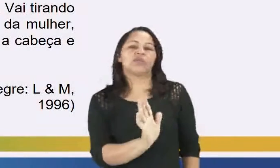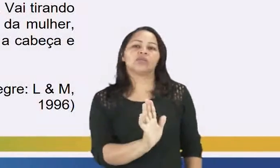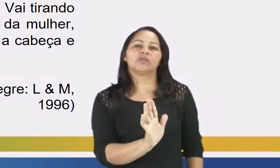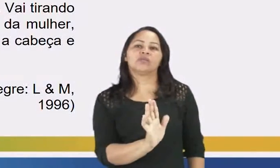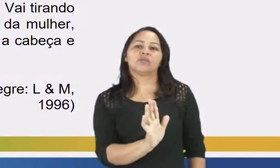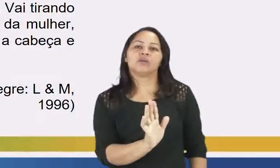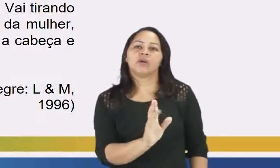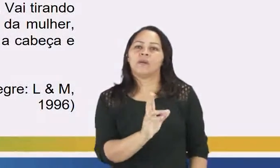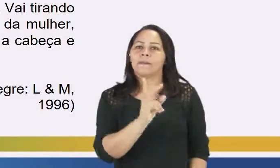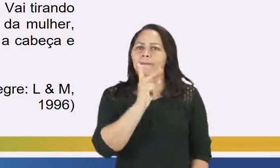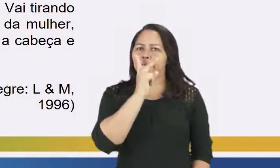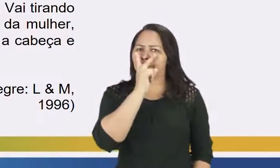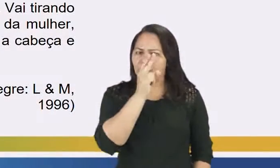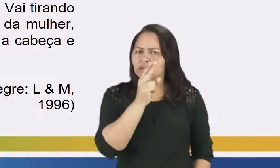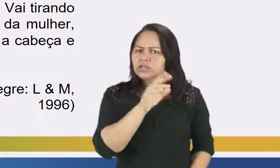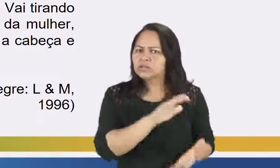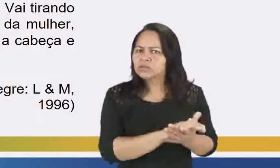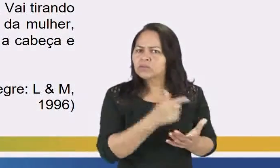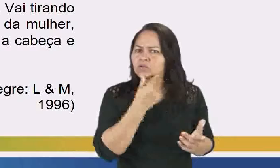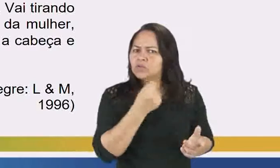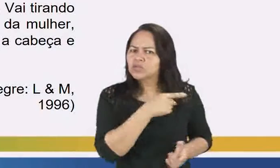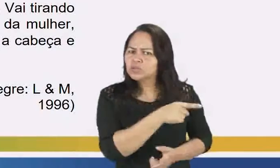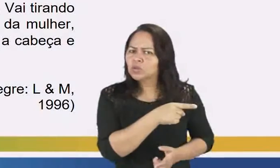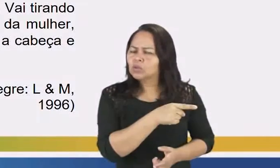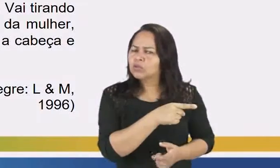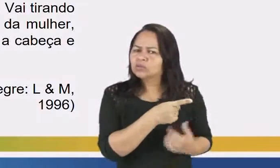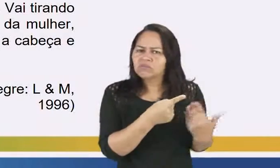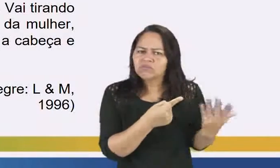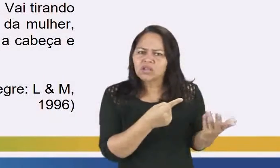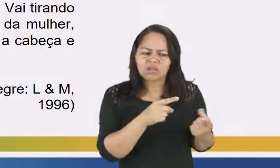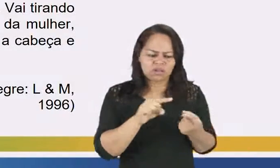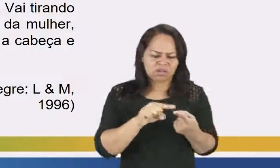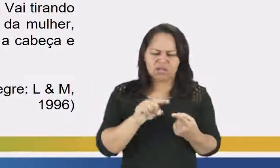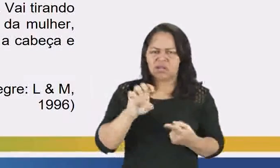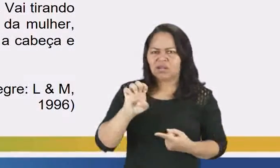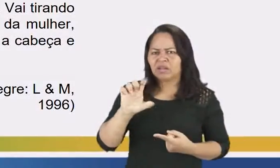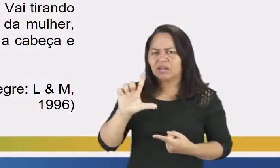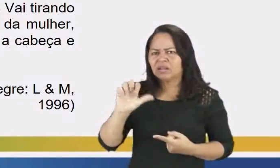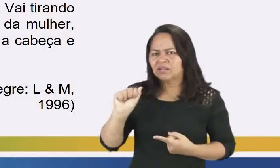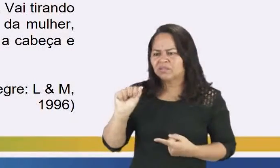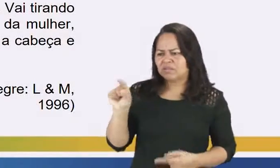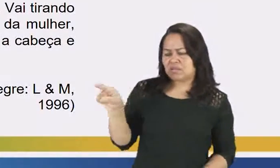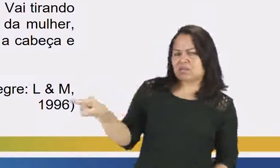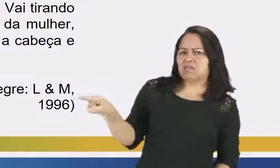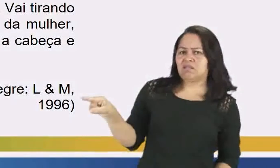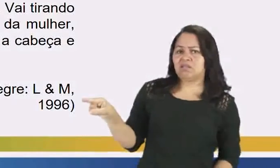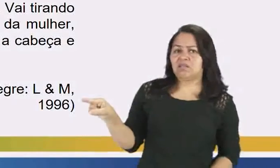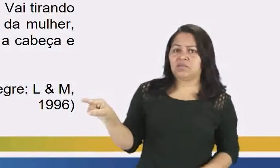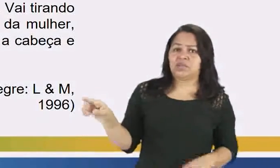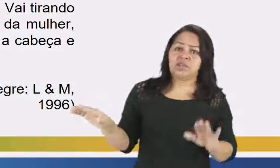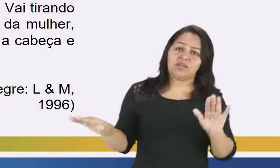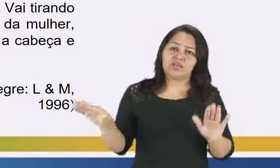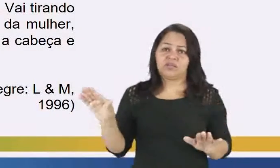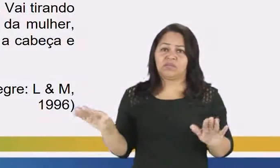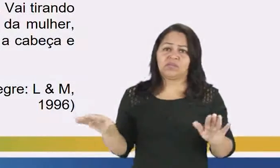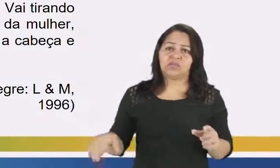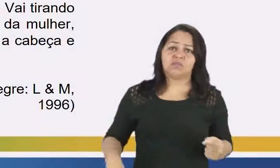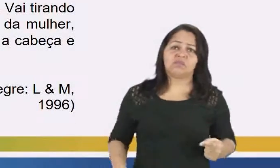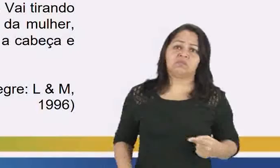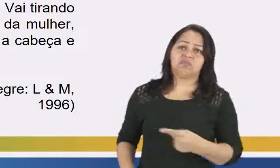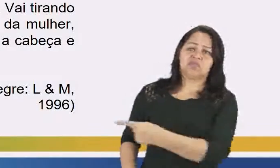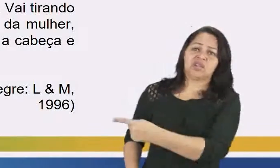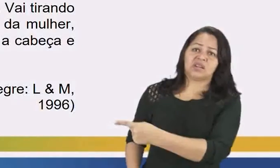dizer que Norberto, a essa altura, embora a chamasse de ela, ainda usava um vago gesto de mão para